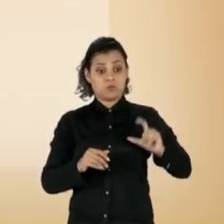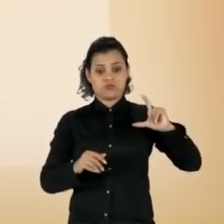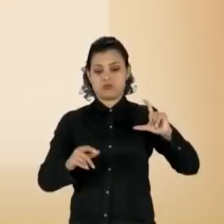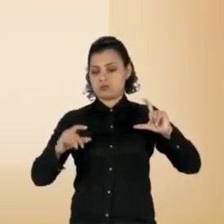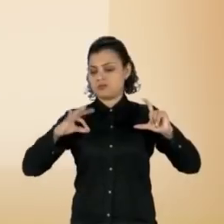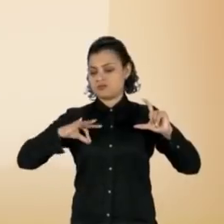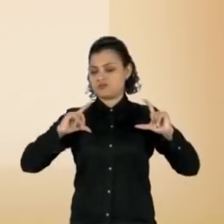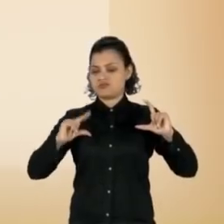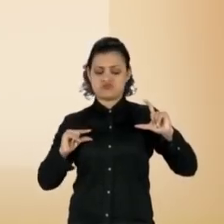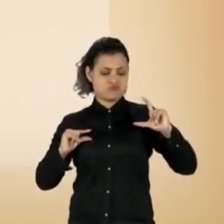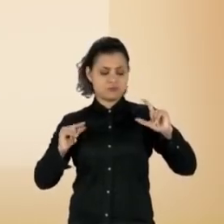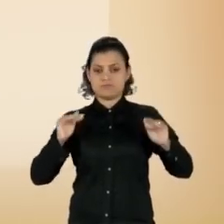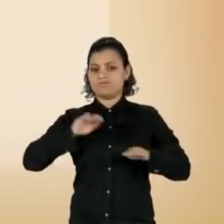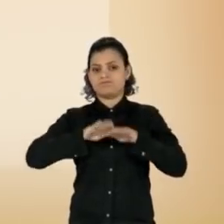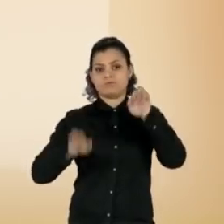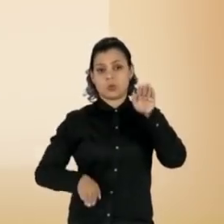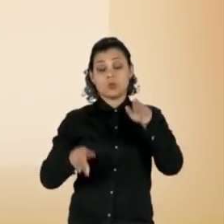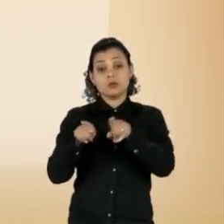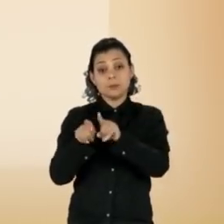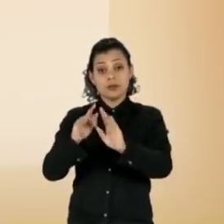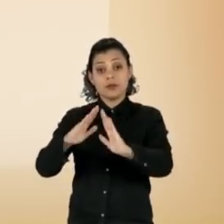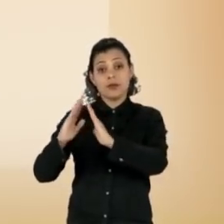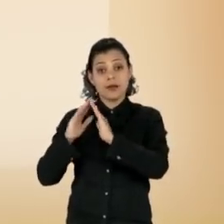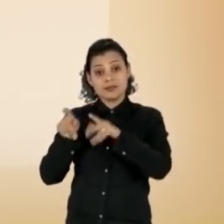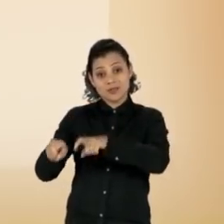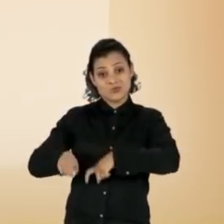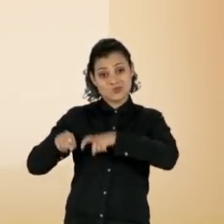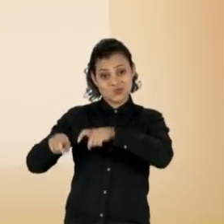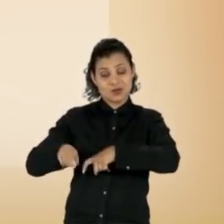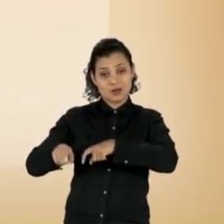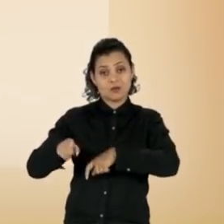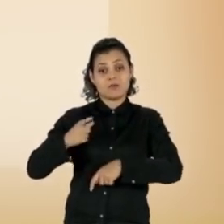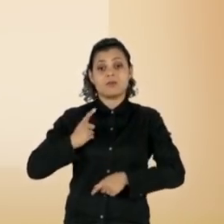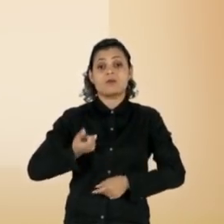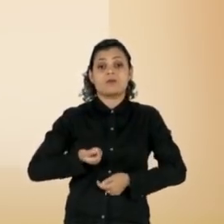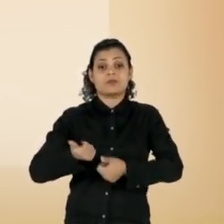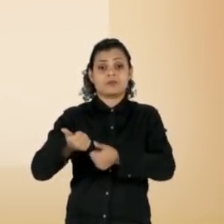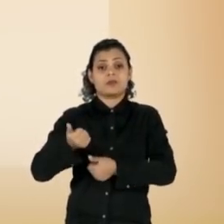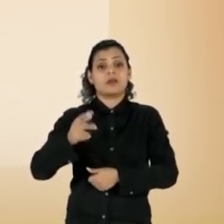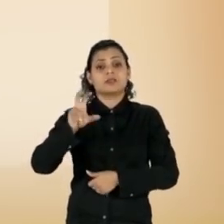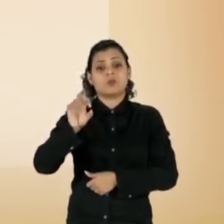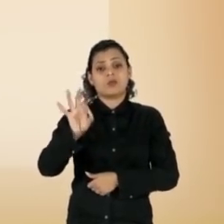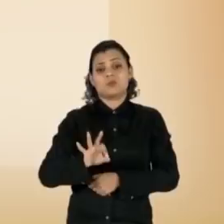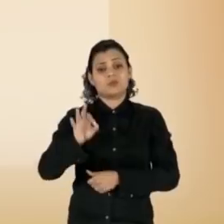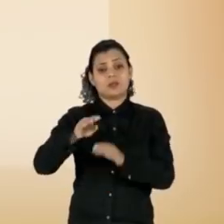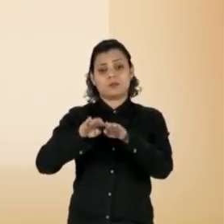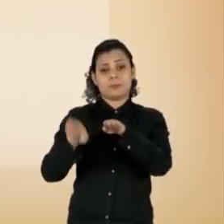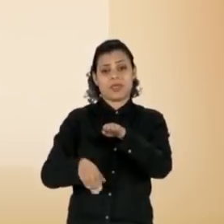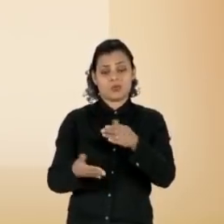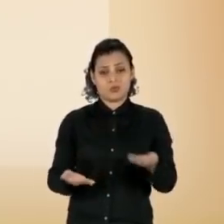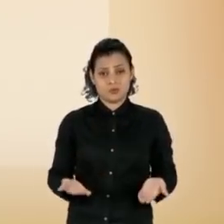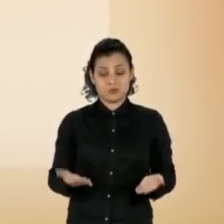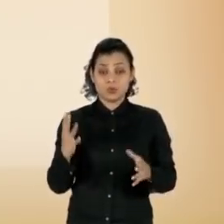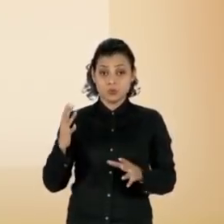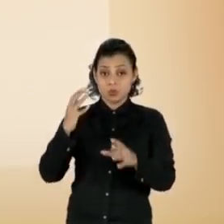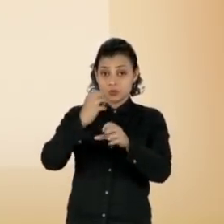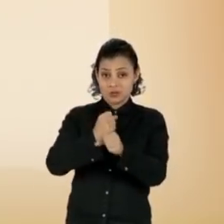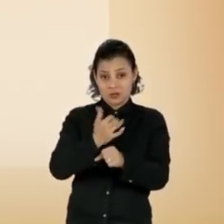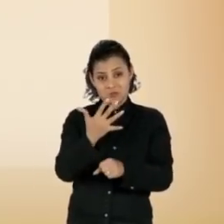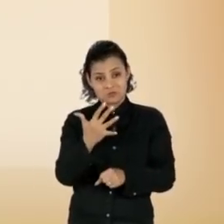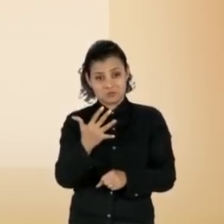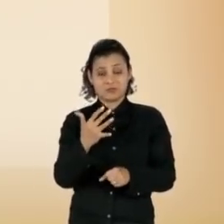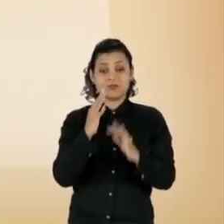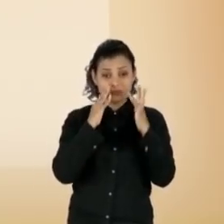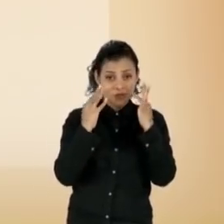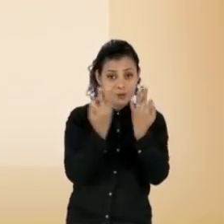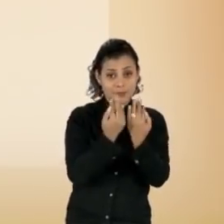famílias que vivem na zona rural receberão metade do que aquelas que moram em áreas urbanas a despesa total média